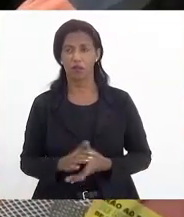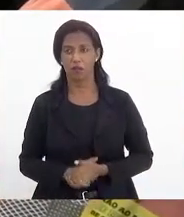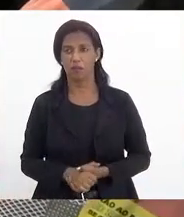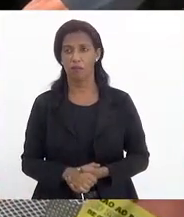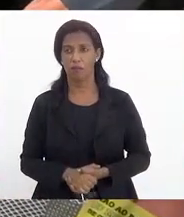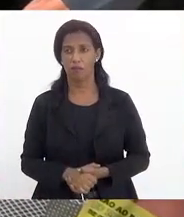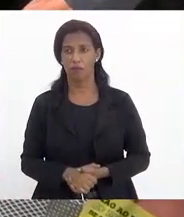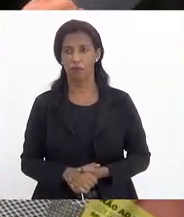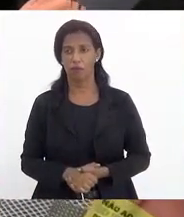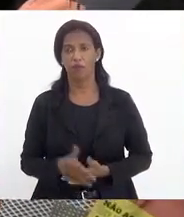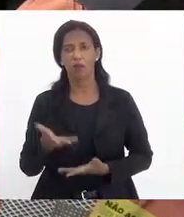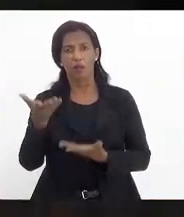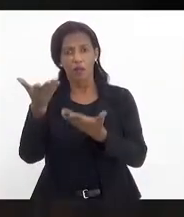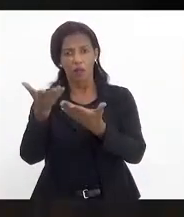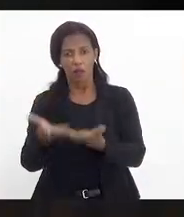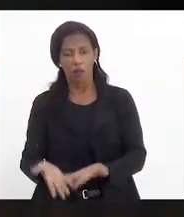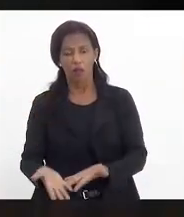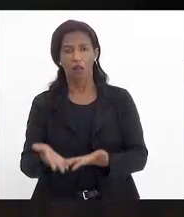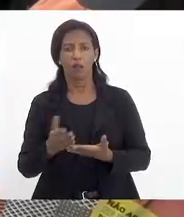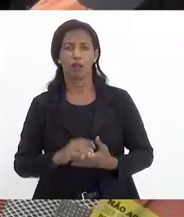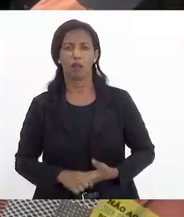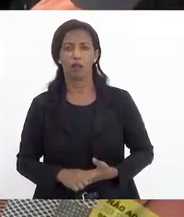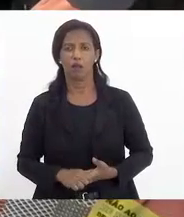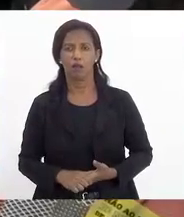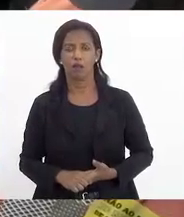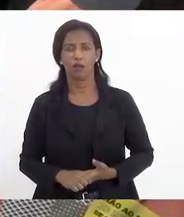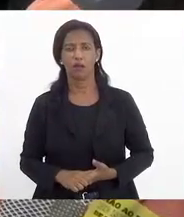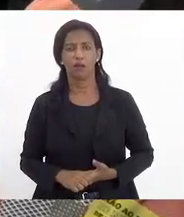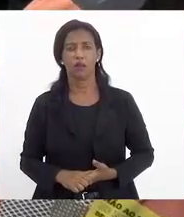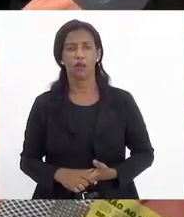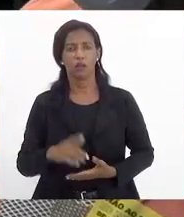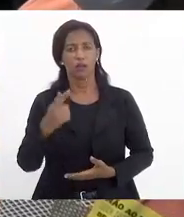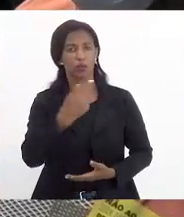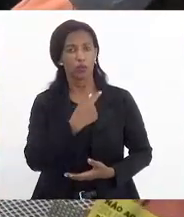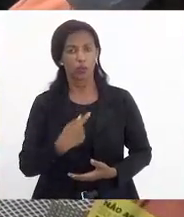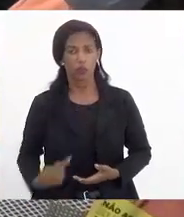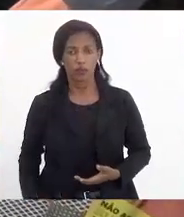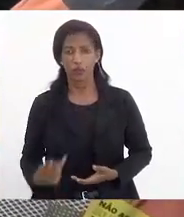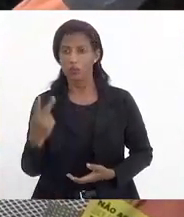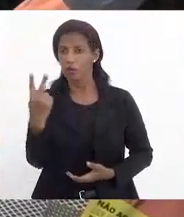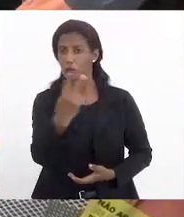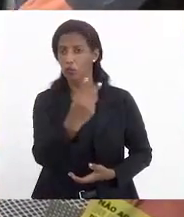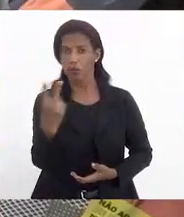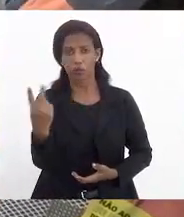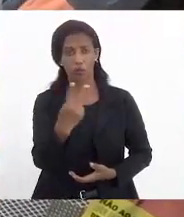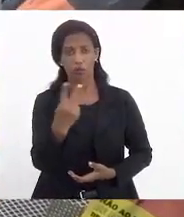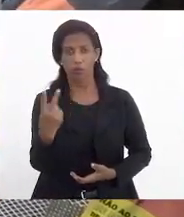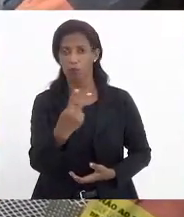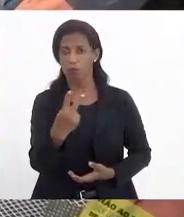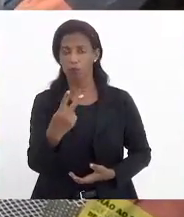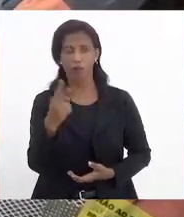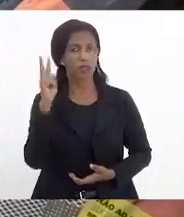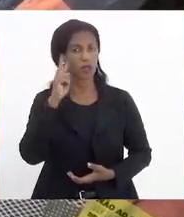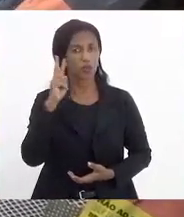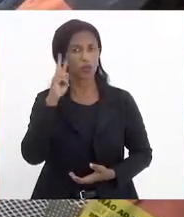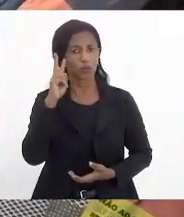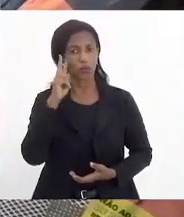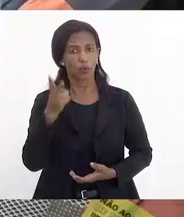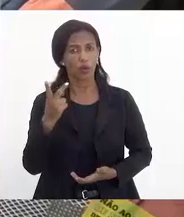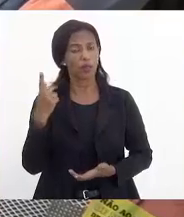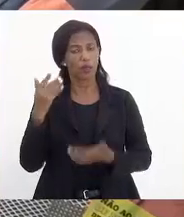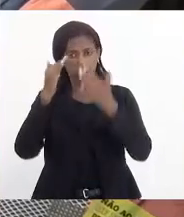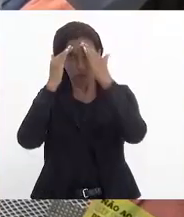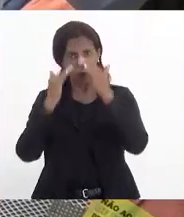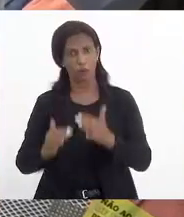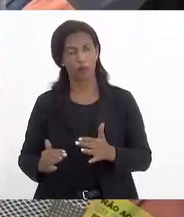Aqui é acordo. Vossa Excelência... Que é a casa de acordo. Não, Vossa Excelência e o governador Cláudio Castro são duas pessoas das quais têm história de cumprimento